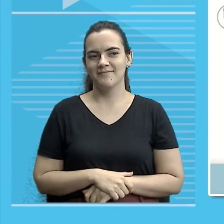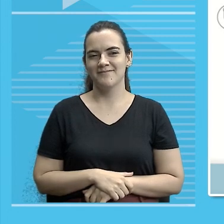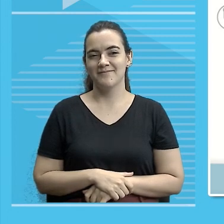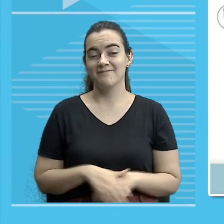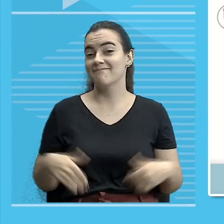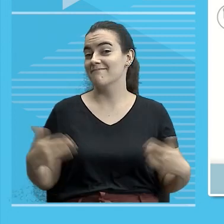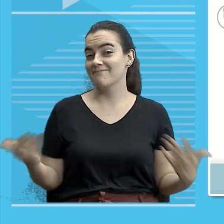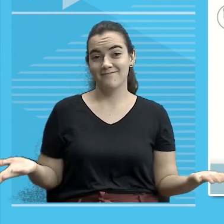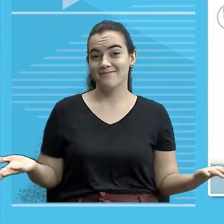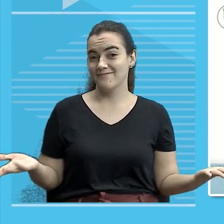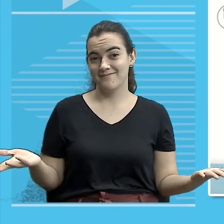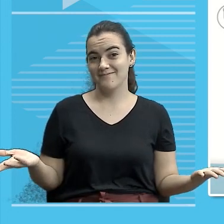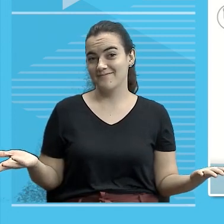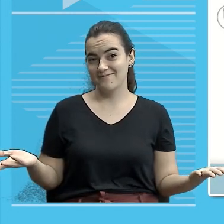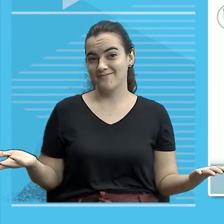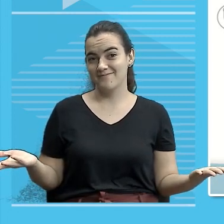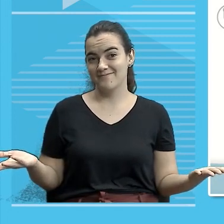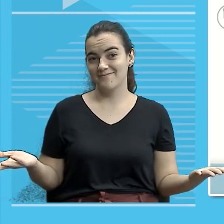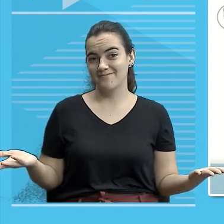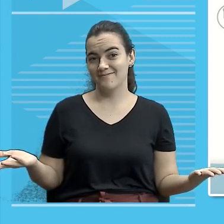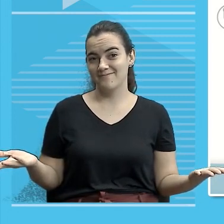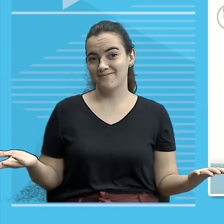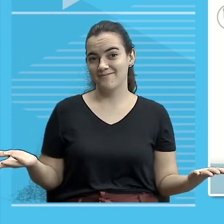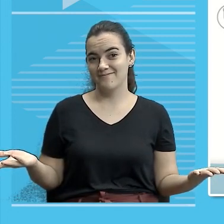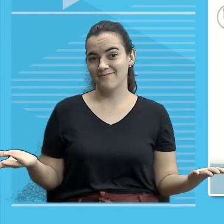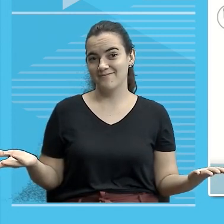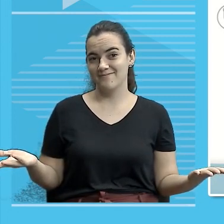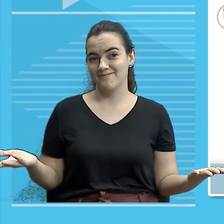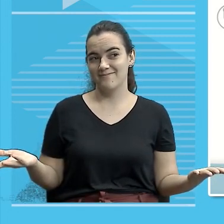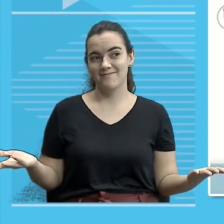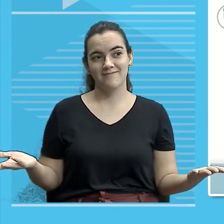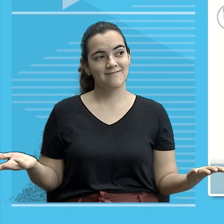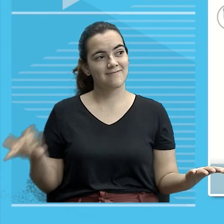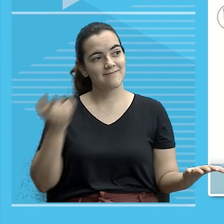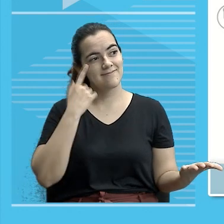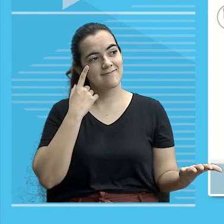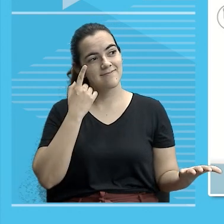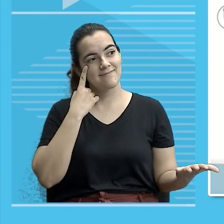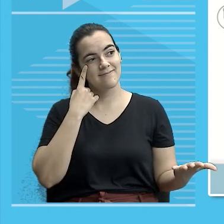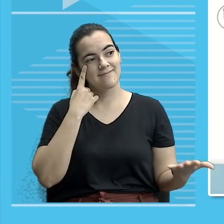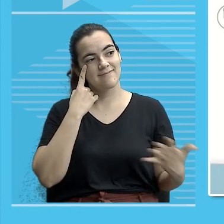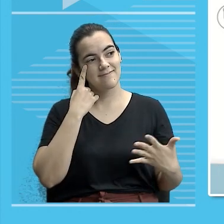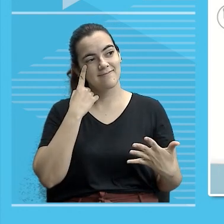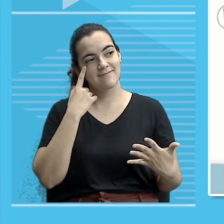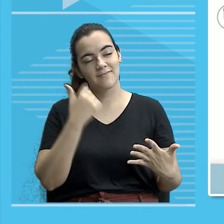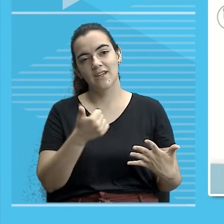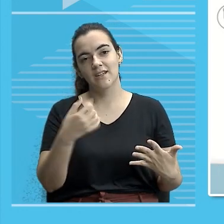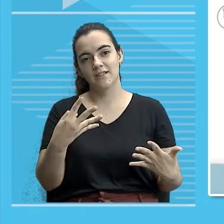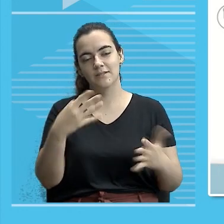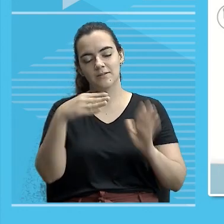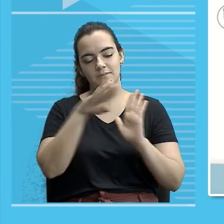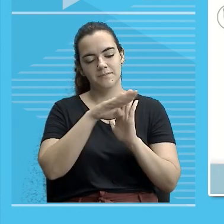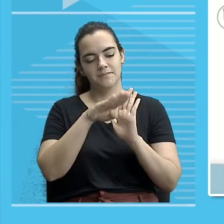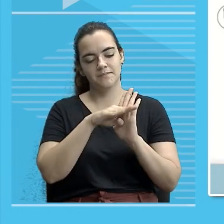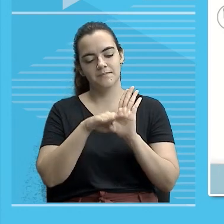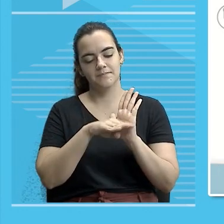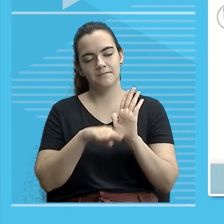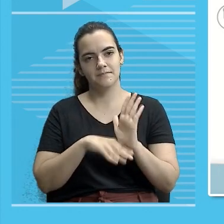E aí meus queridos quais são os 14 princípios